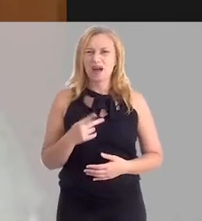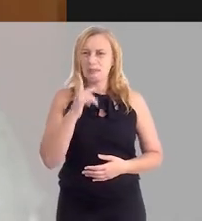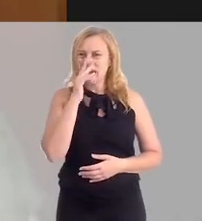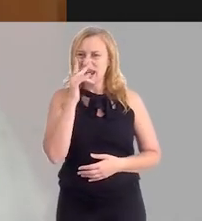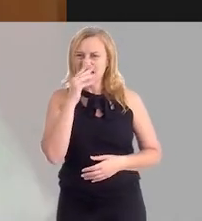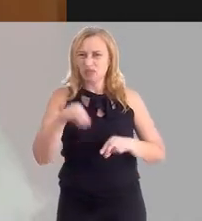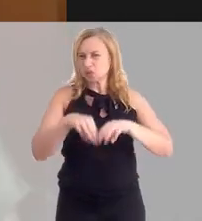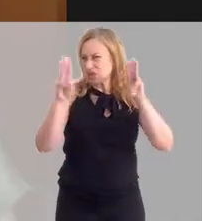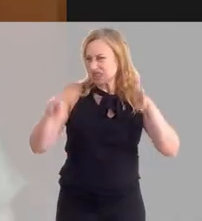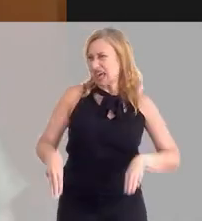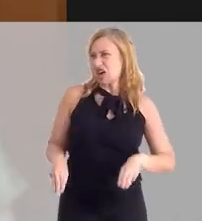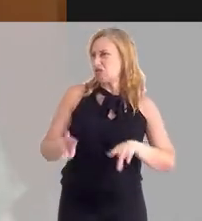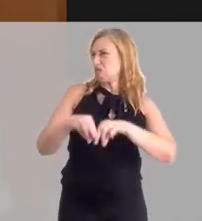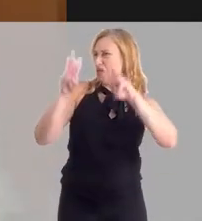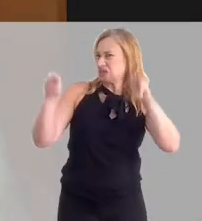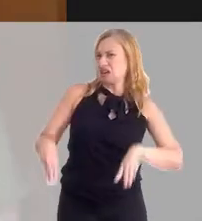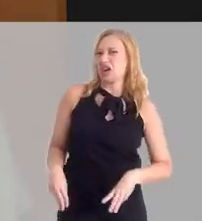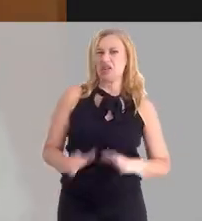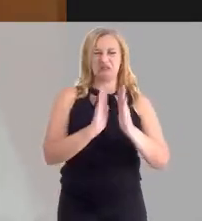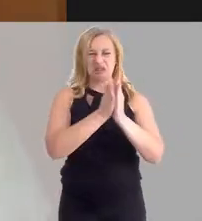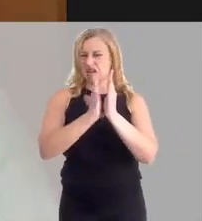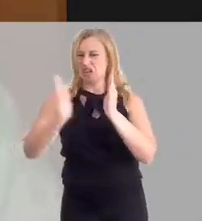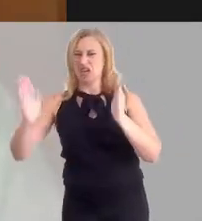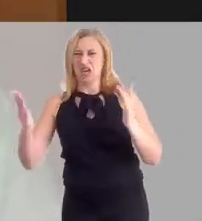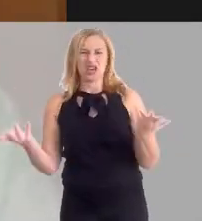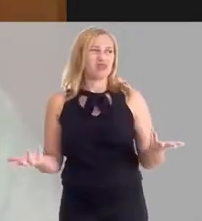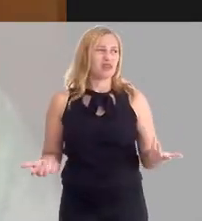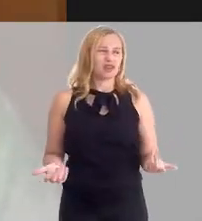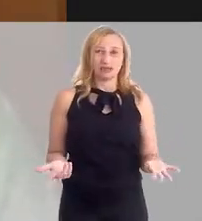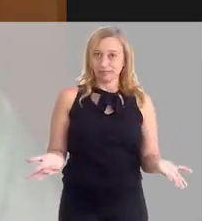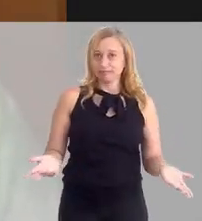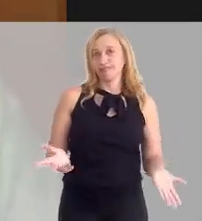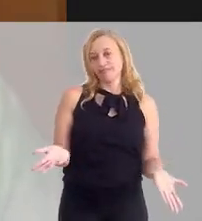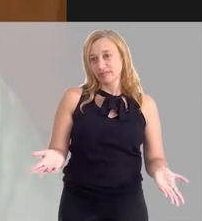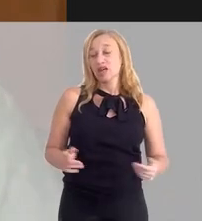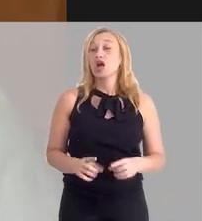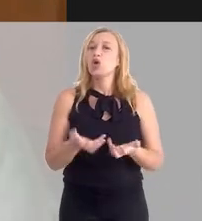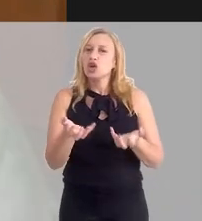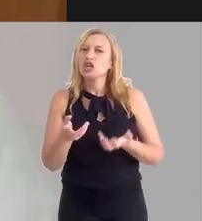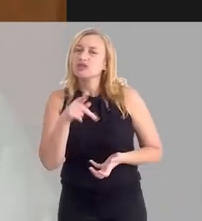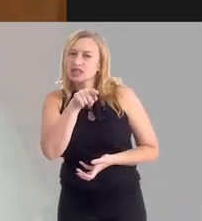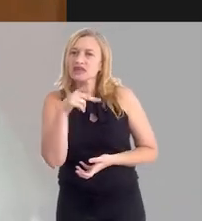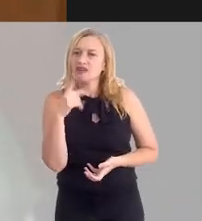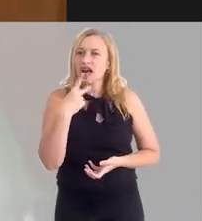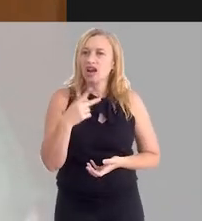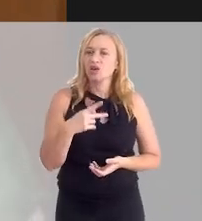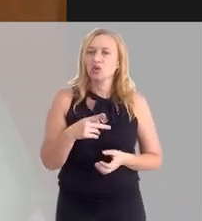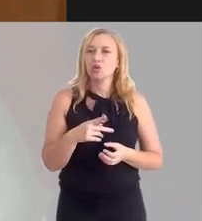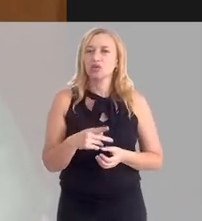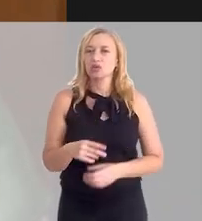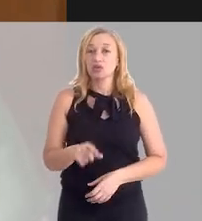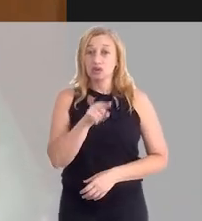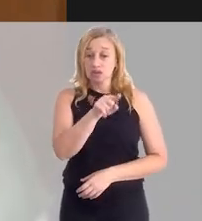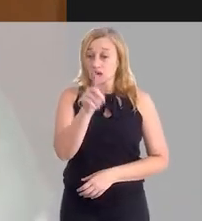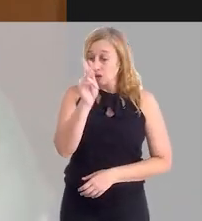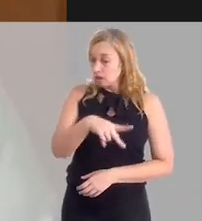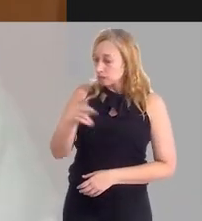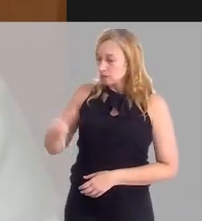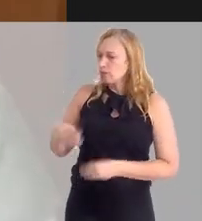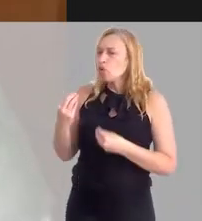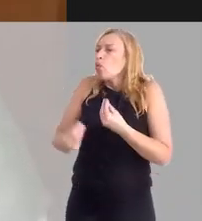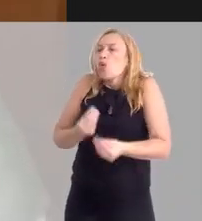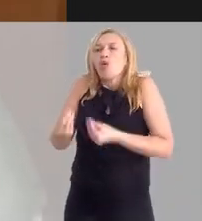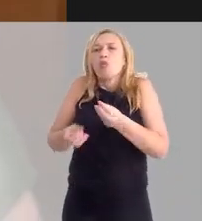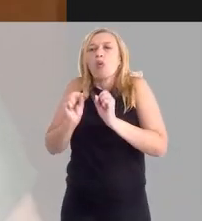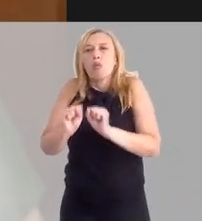um museu, parece coisa de museu, num lado meio pejorativo. Eu queria que você me dissesse, enquanto educador, como é que a